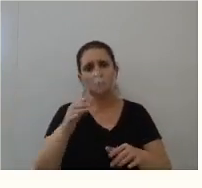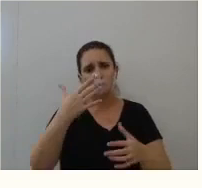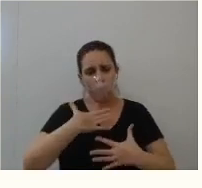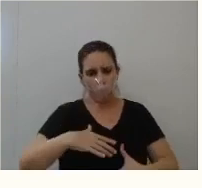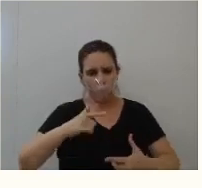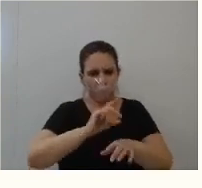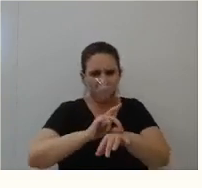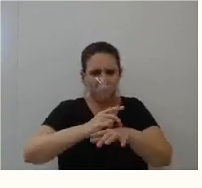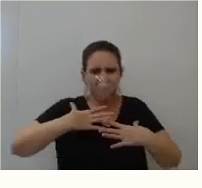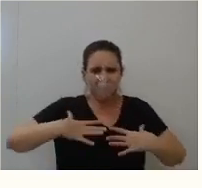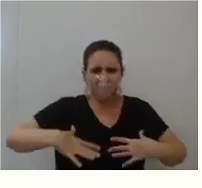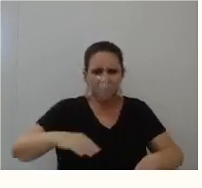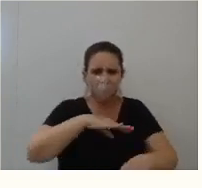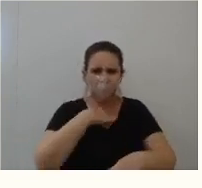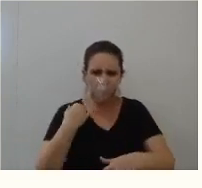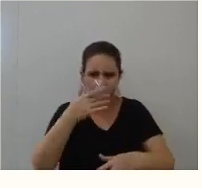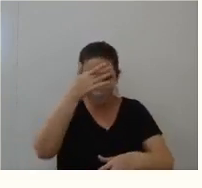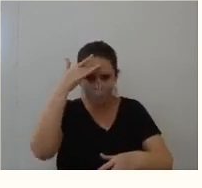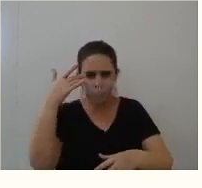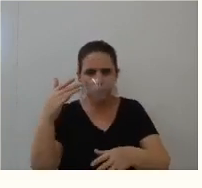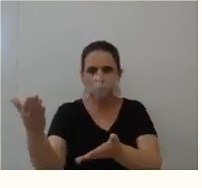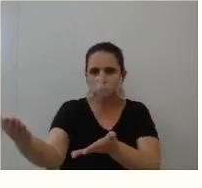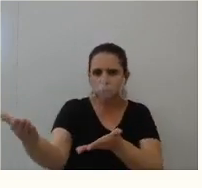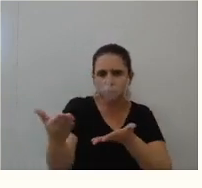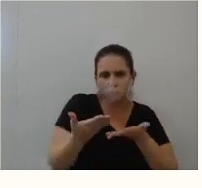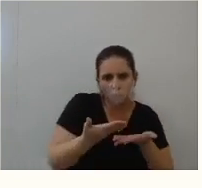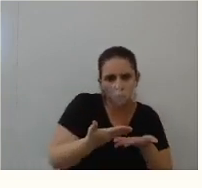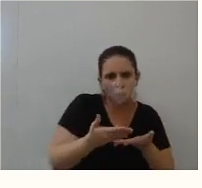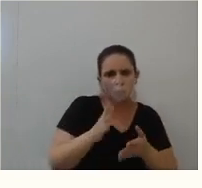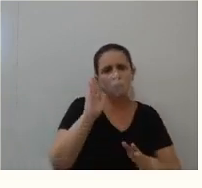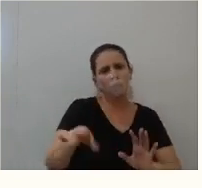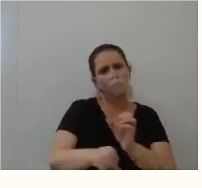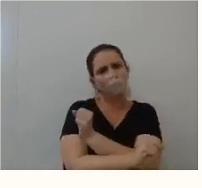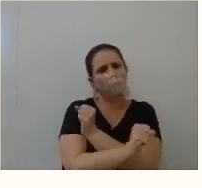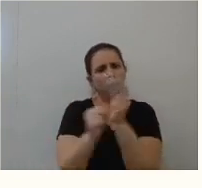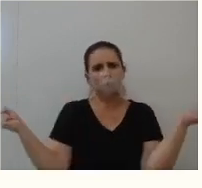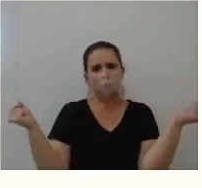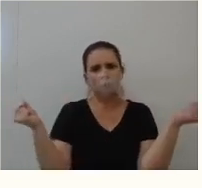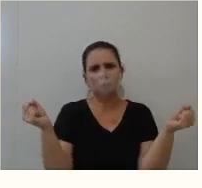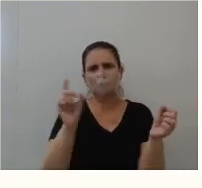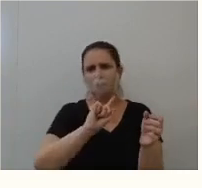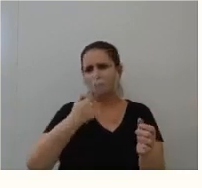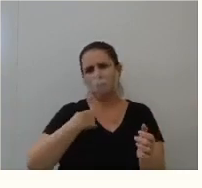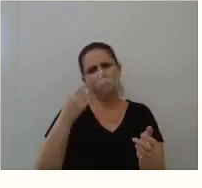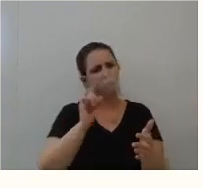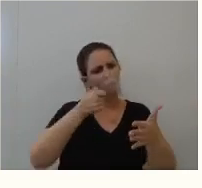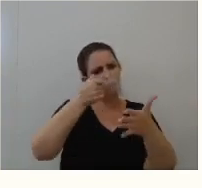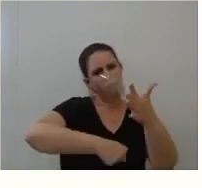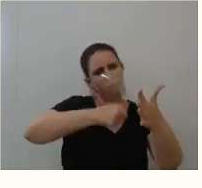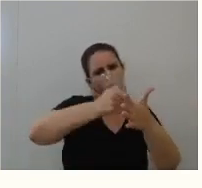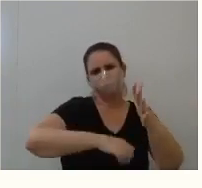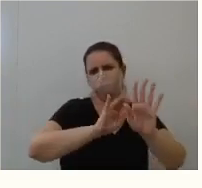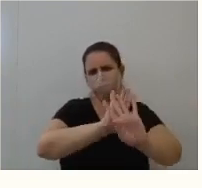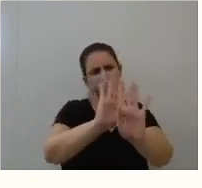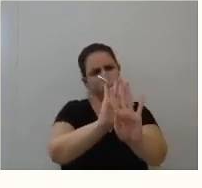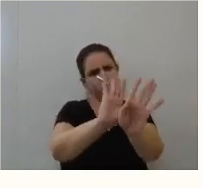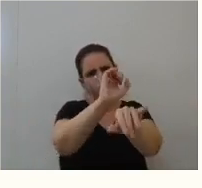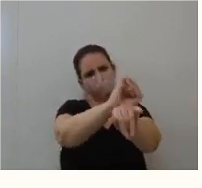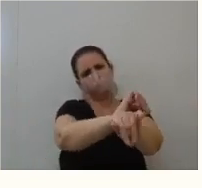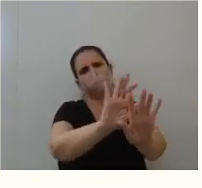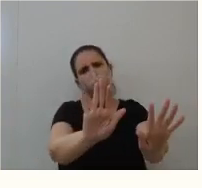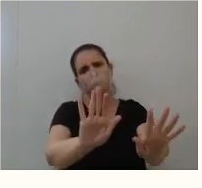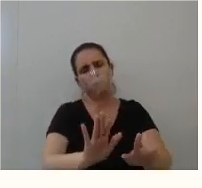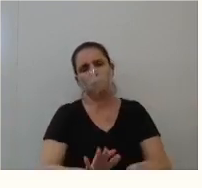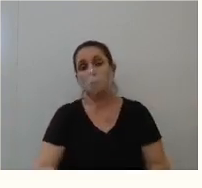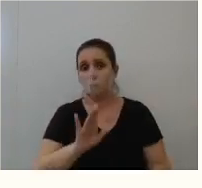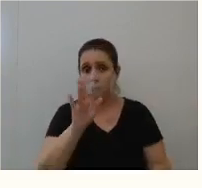nos recebeu. Já que é impossível, não insistirei. Gente, uma dica importante é a